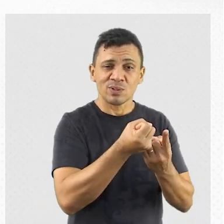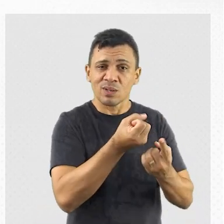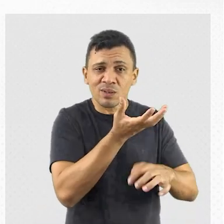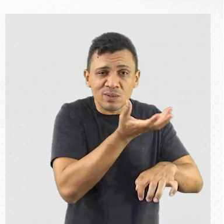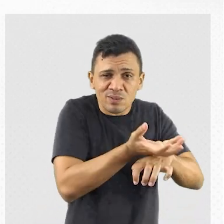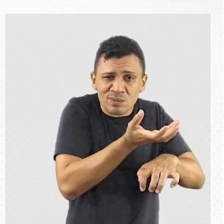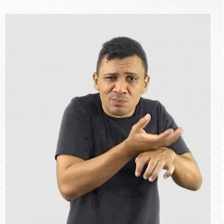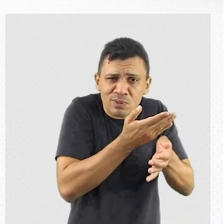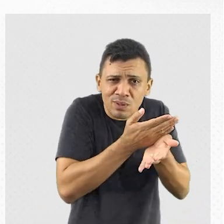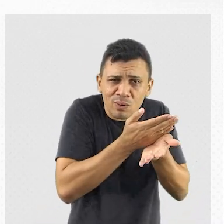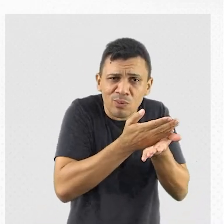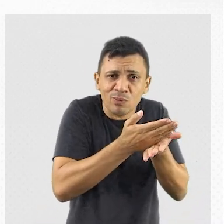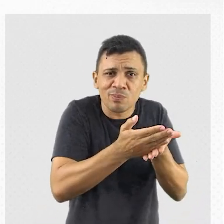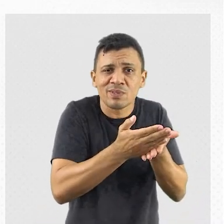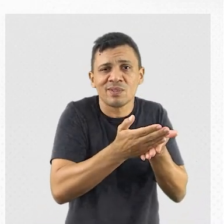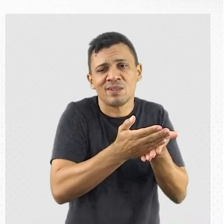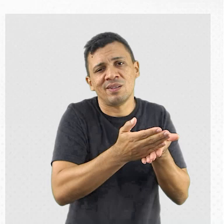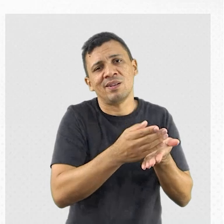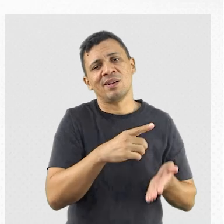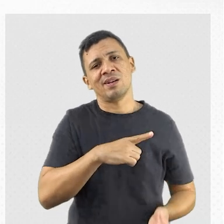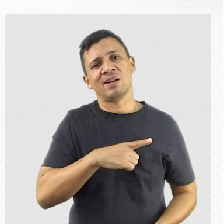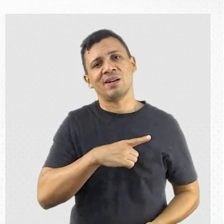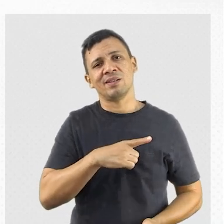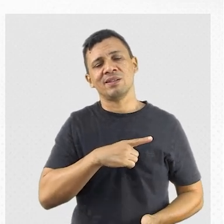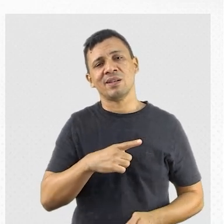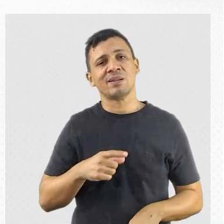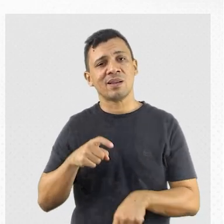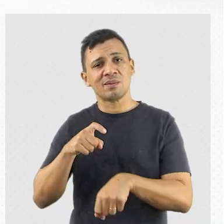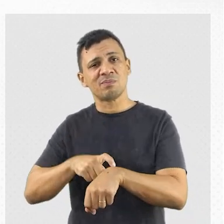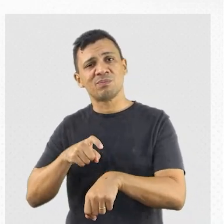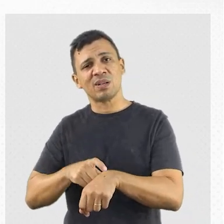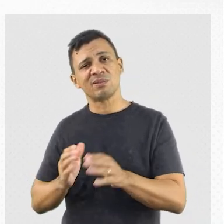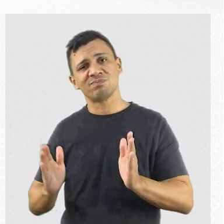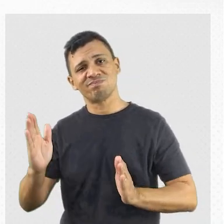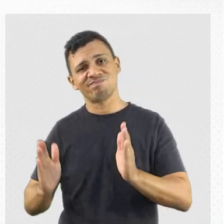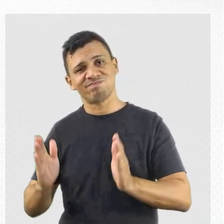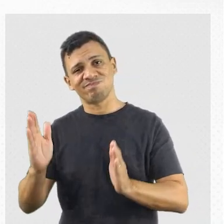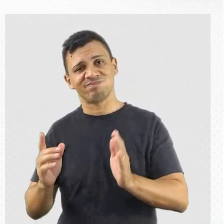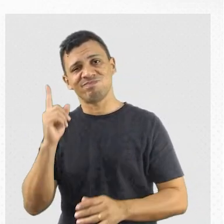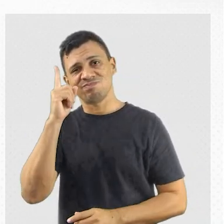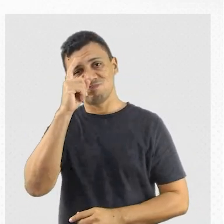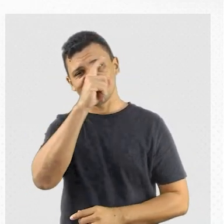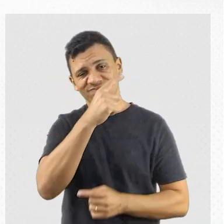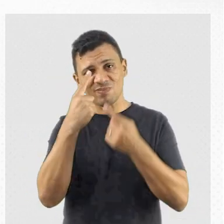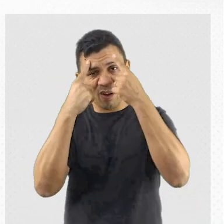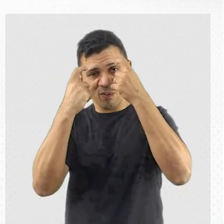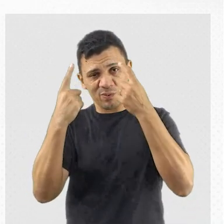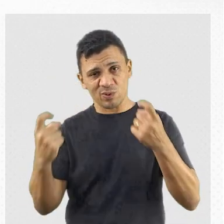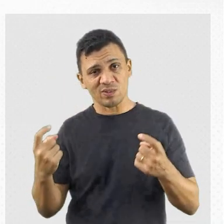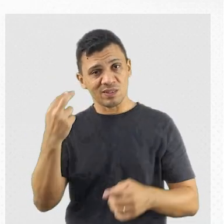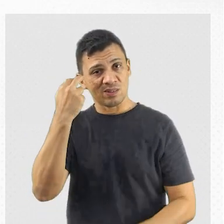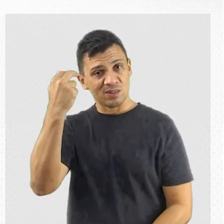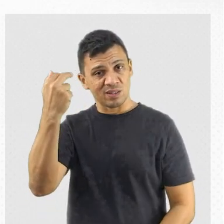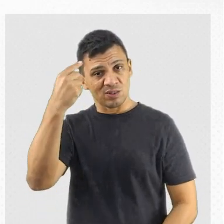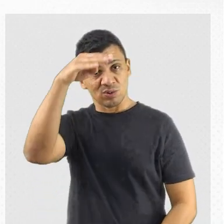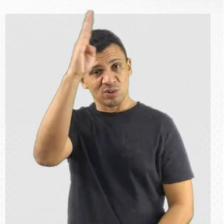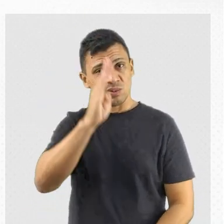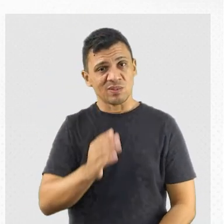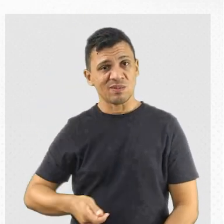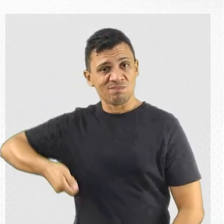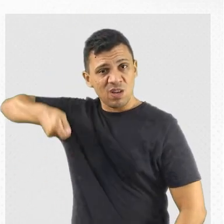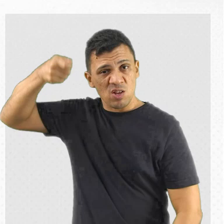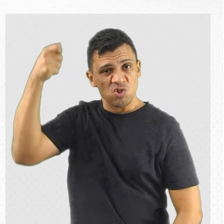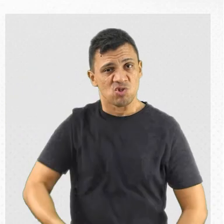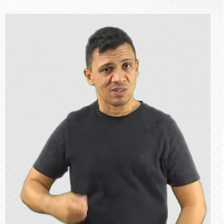relação de obediência em relação a essas regras. Tudo isso só é possível por conta da existência desses fatos sociais, que é nada mais